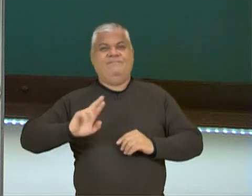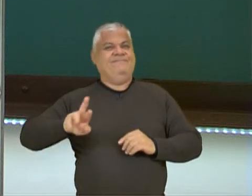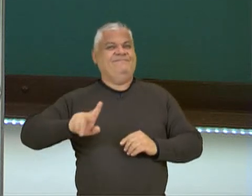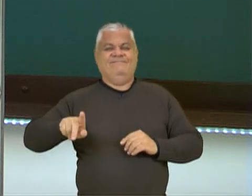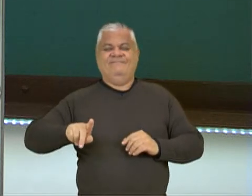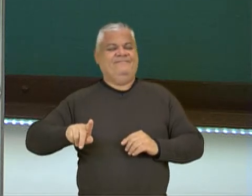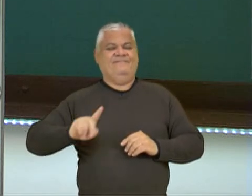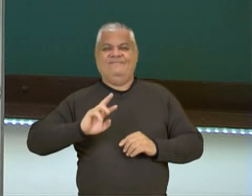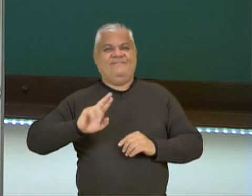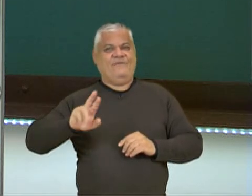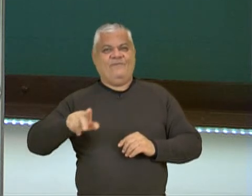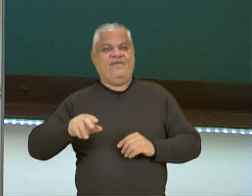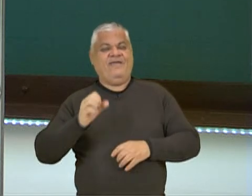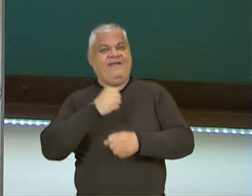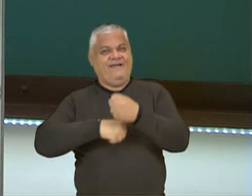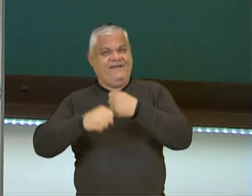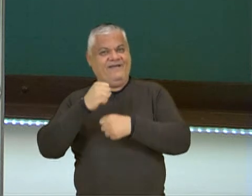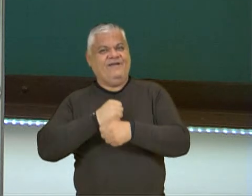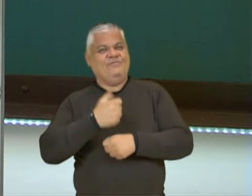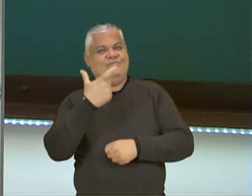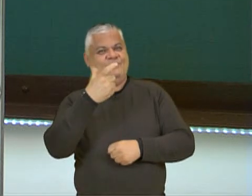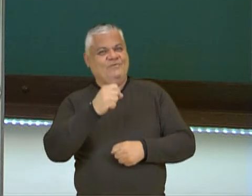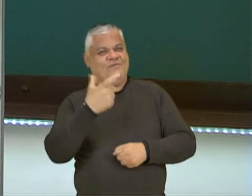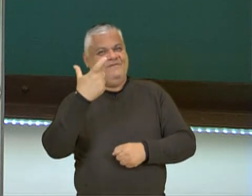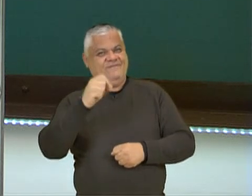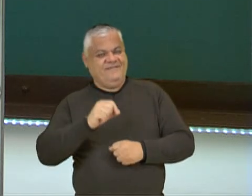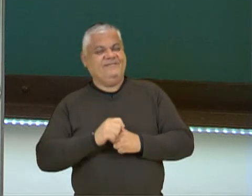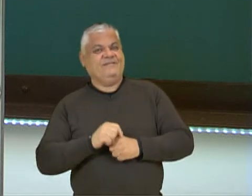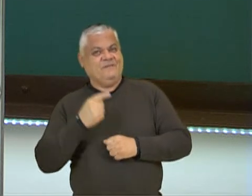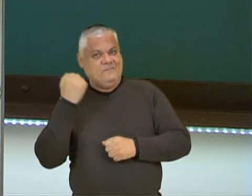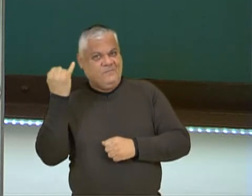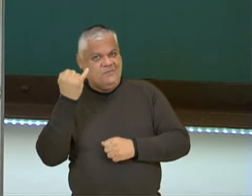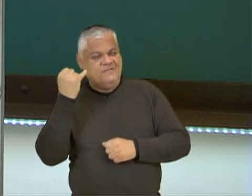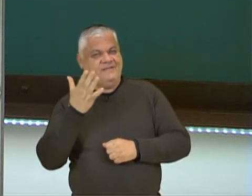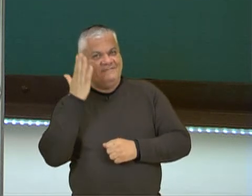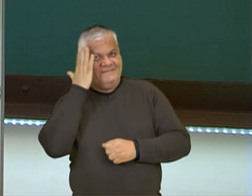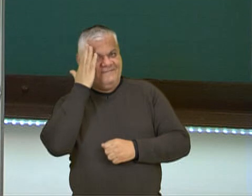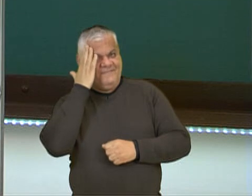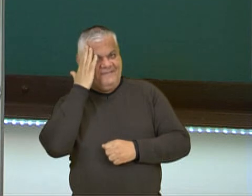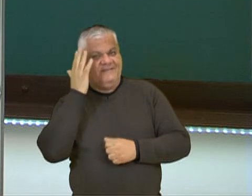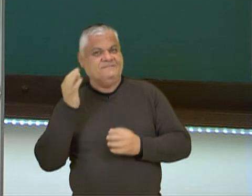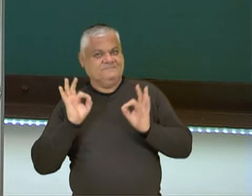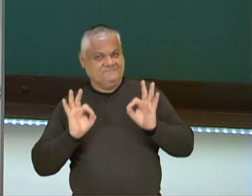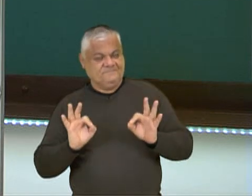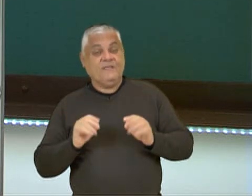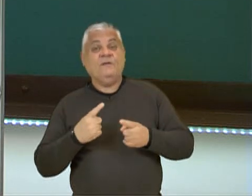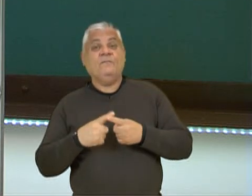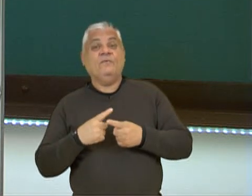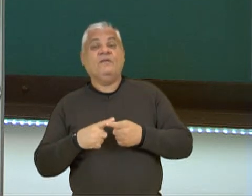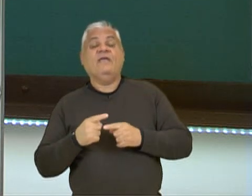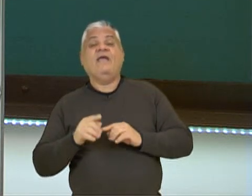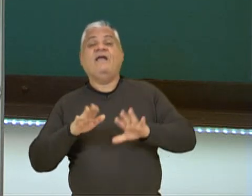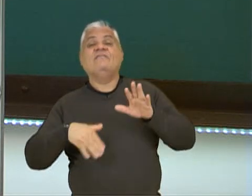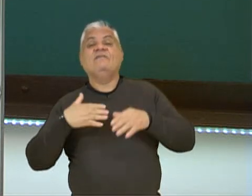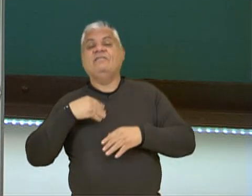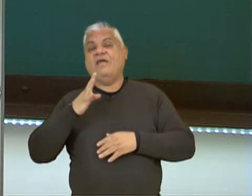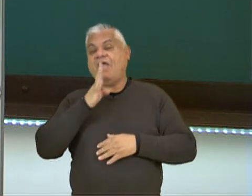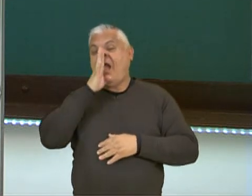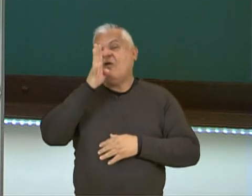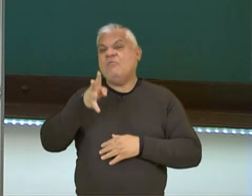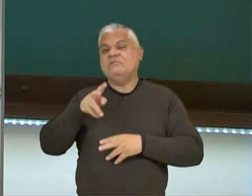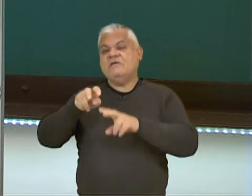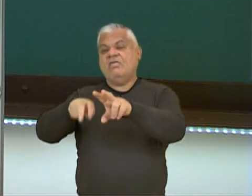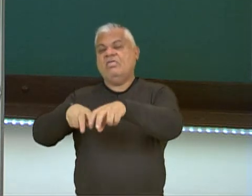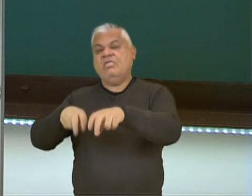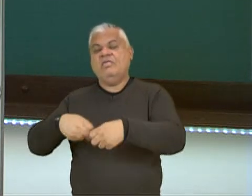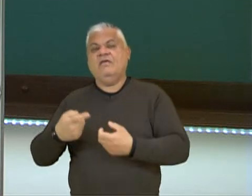em 2020, né, do crescimento econômico do Brasil. Importantíssimo a gente estabelecer essa reflexão, porque quando a gente fala que a economia